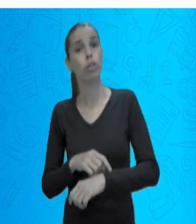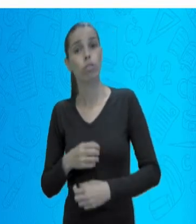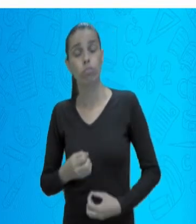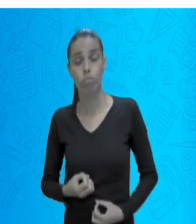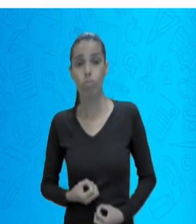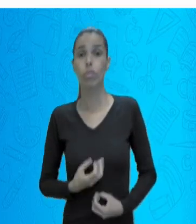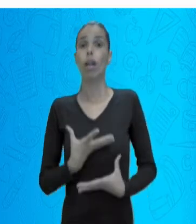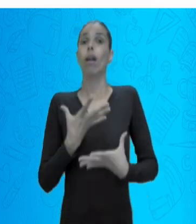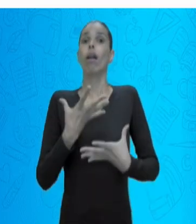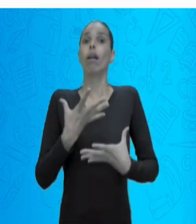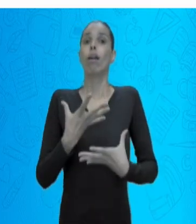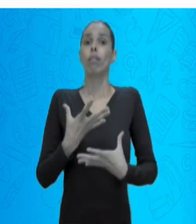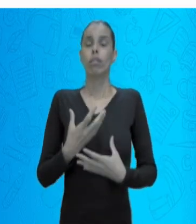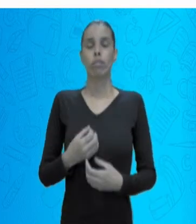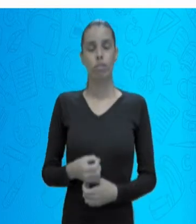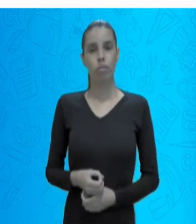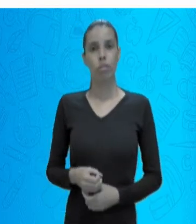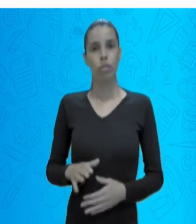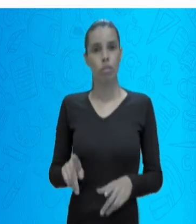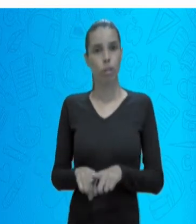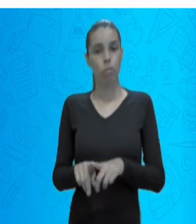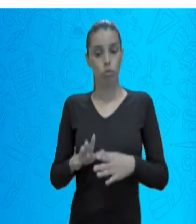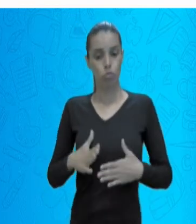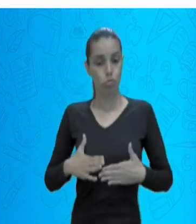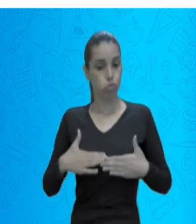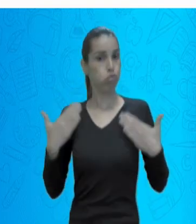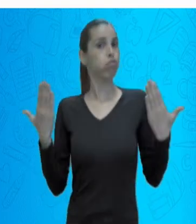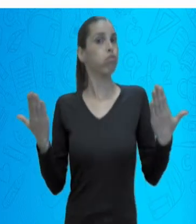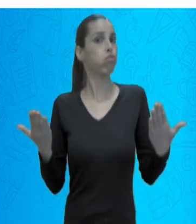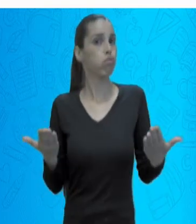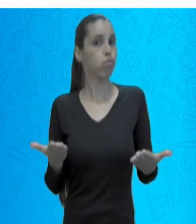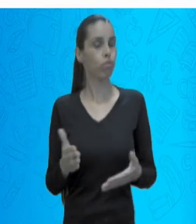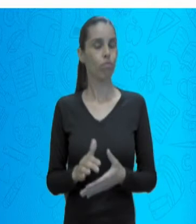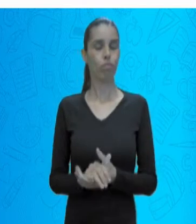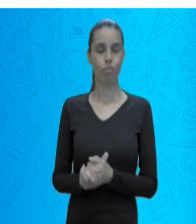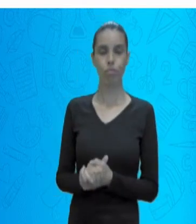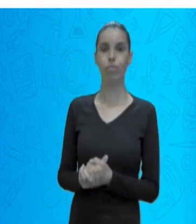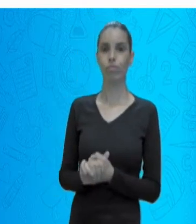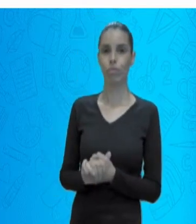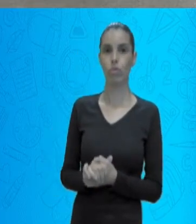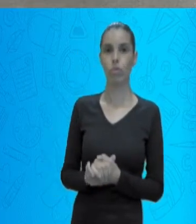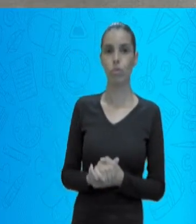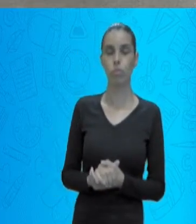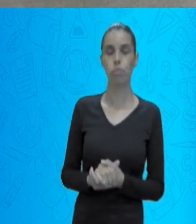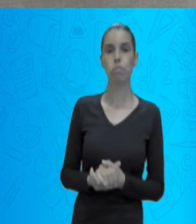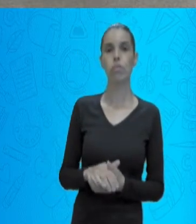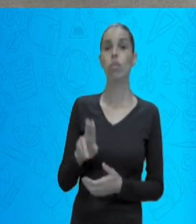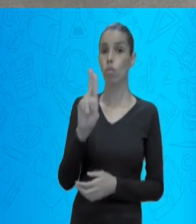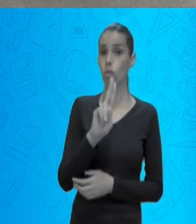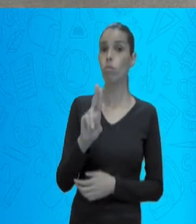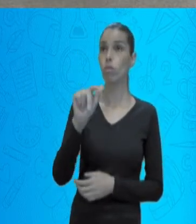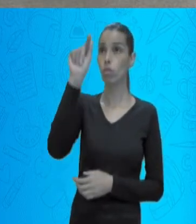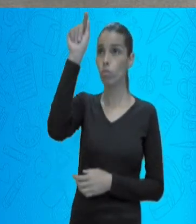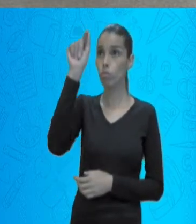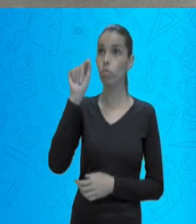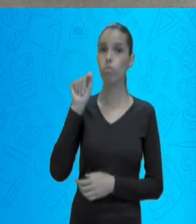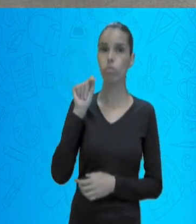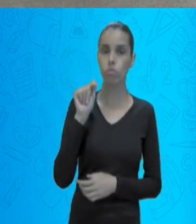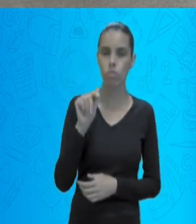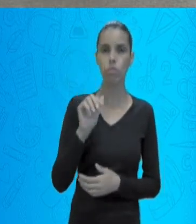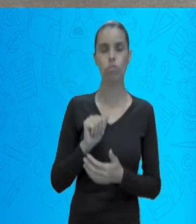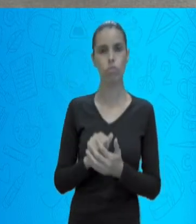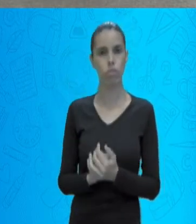desejo, susto, ordem, entusiasmo e espanto. Então, ele é um ponto